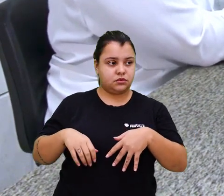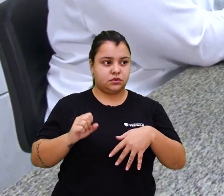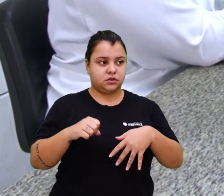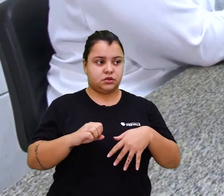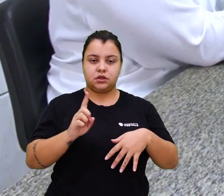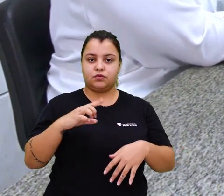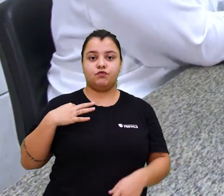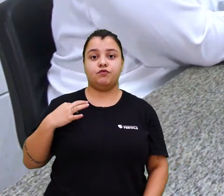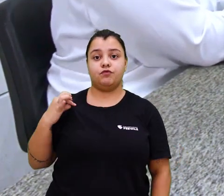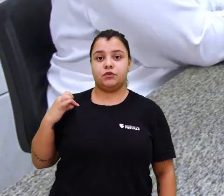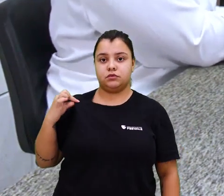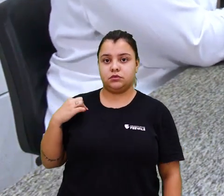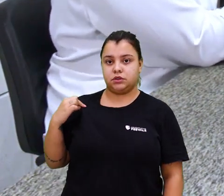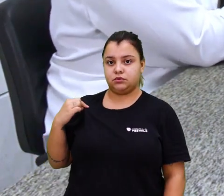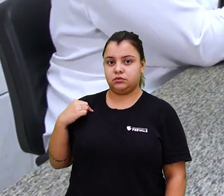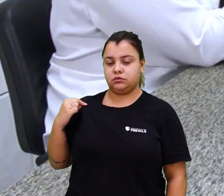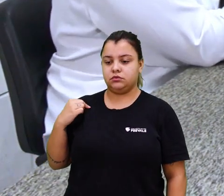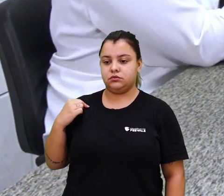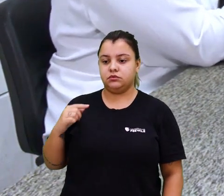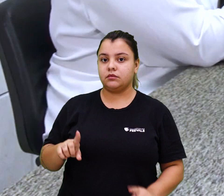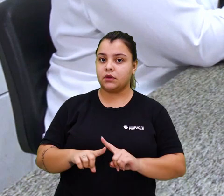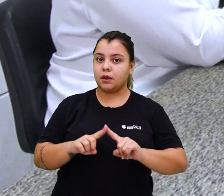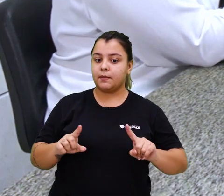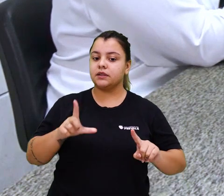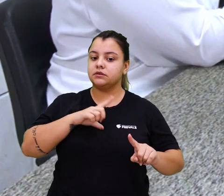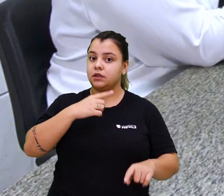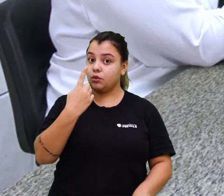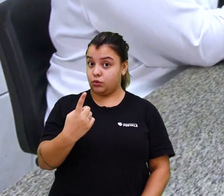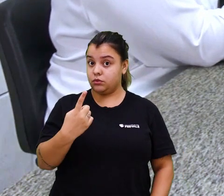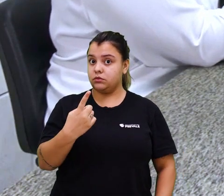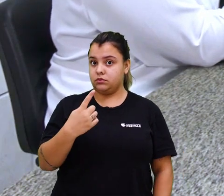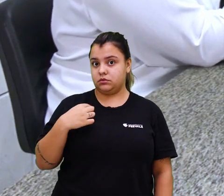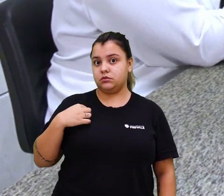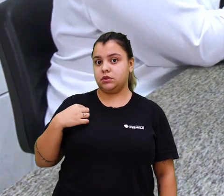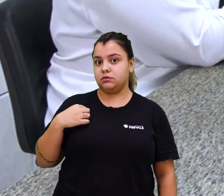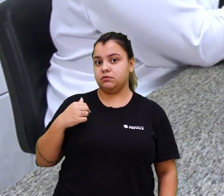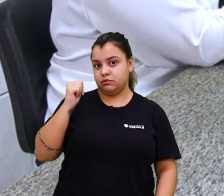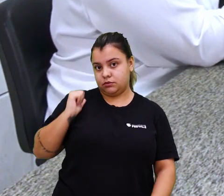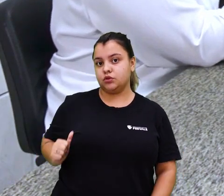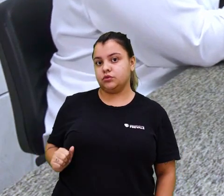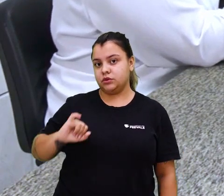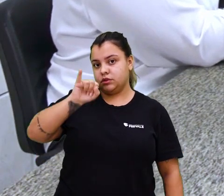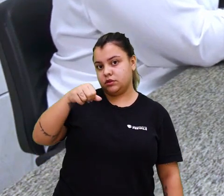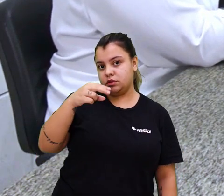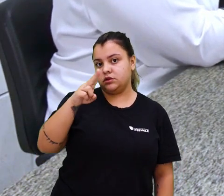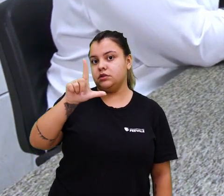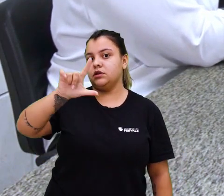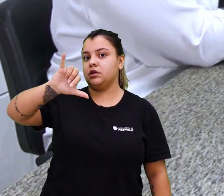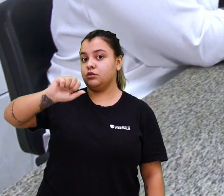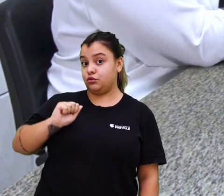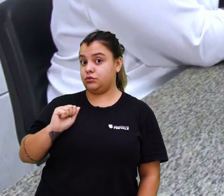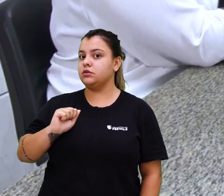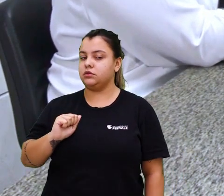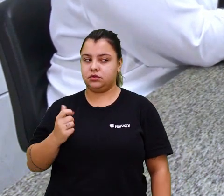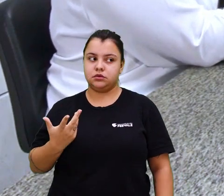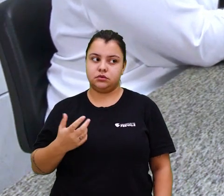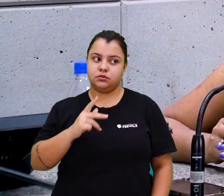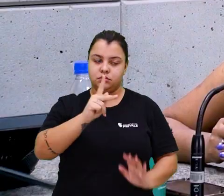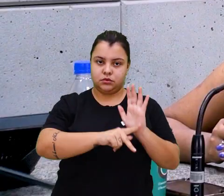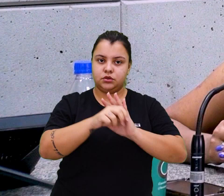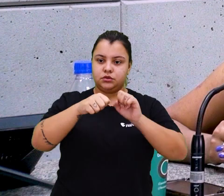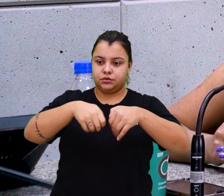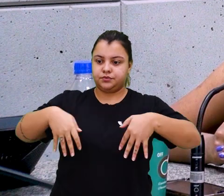voluntários voluntários isso mas tem uma bolsista que é a Júlia que é a Júlia Ai que leg Ah então tá então prão